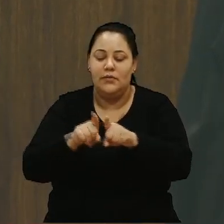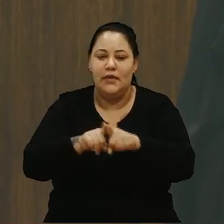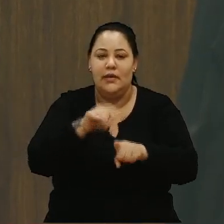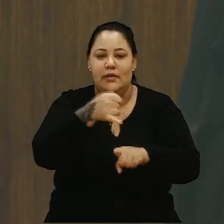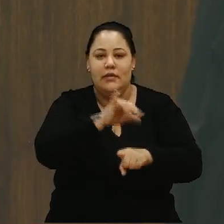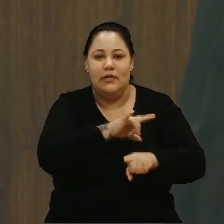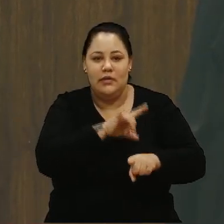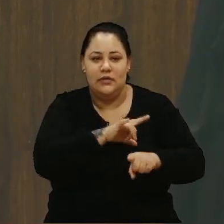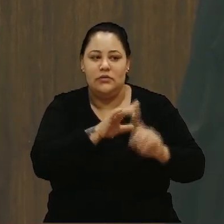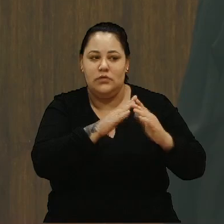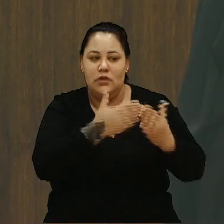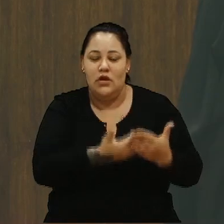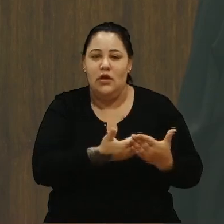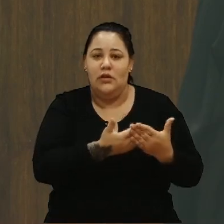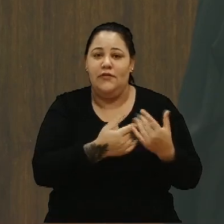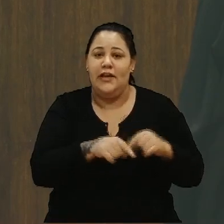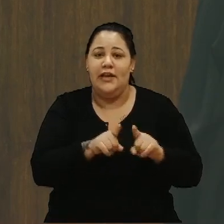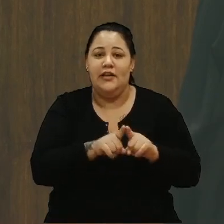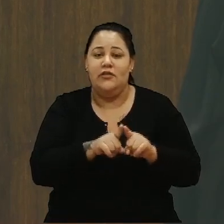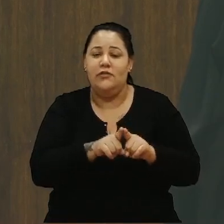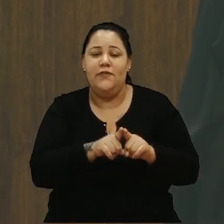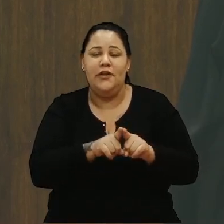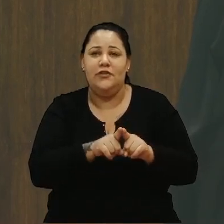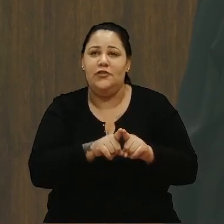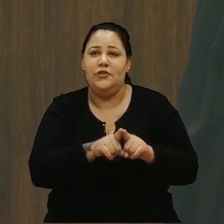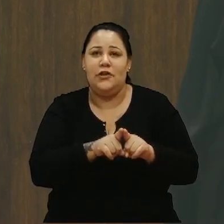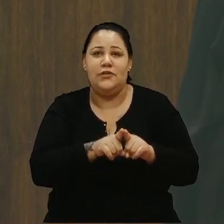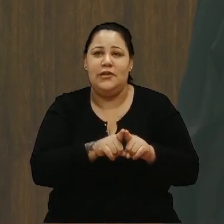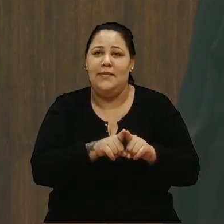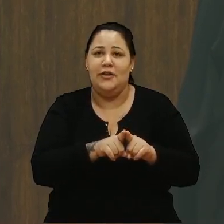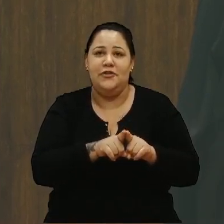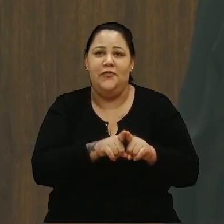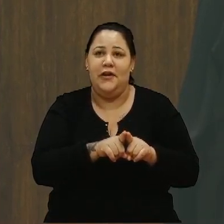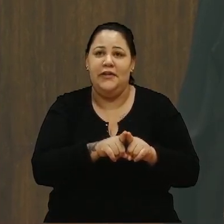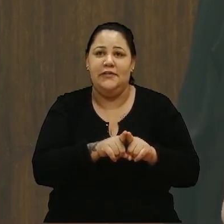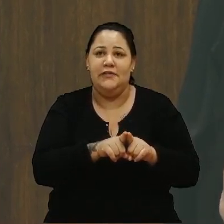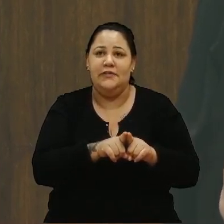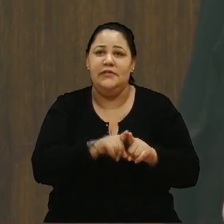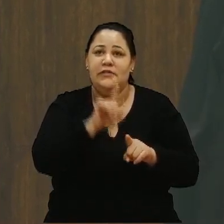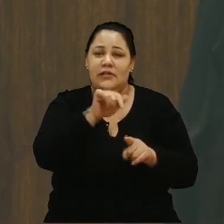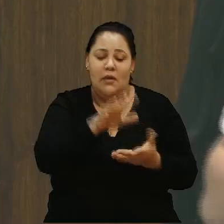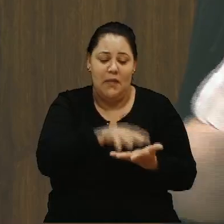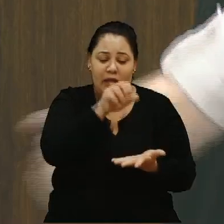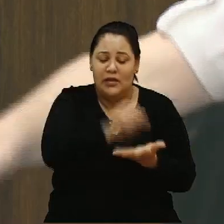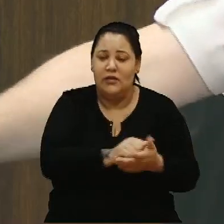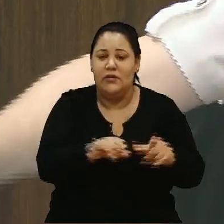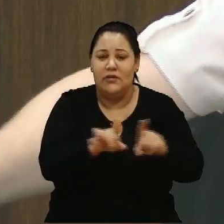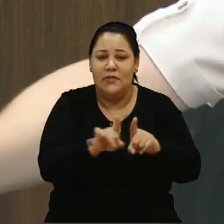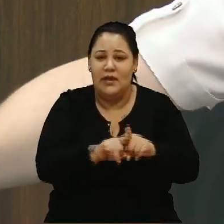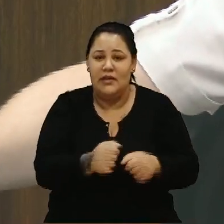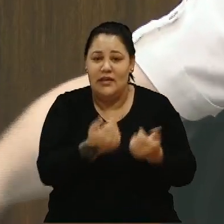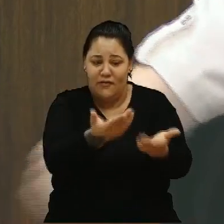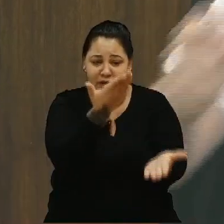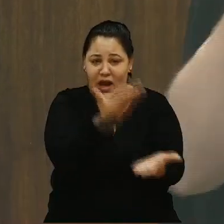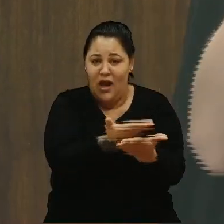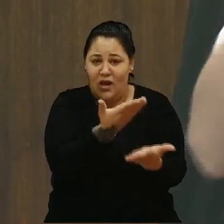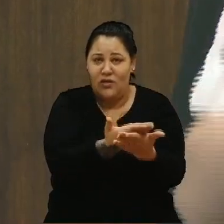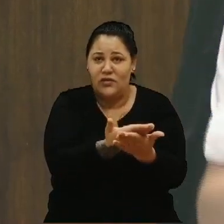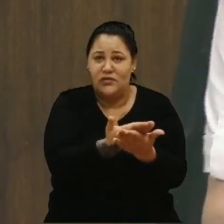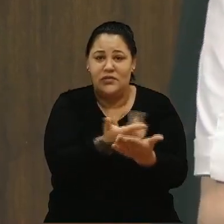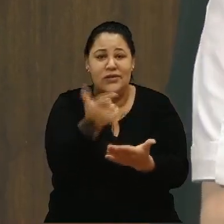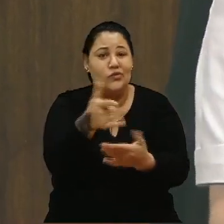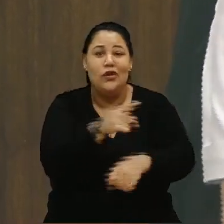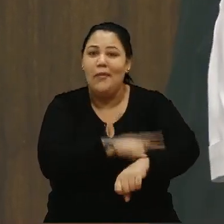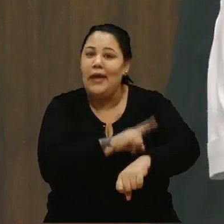E eu me lembrei que a minha tia, que é professora do município há mais de 25 anos, agora está na segunda matrícula, dava aula no Barros Pimentel e não tinha